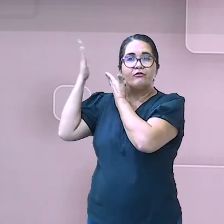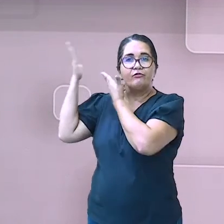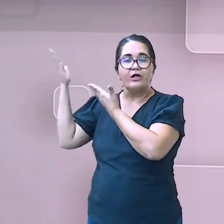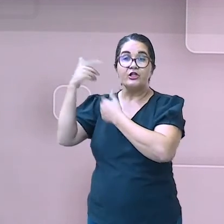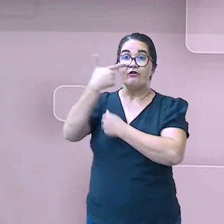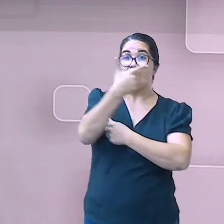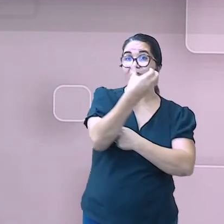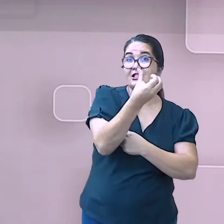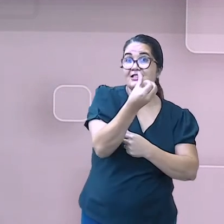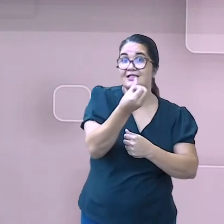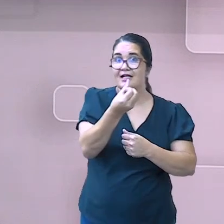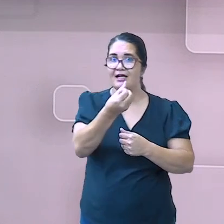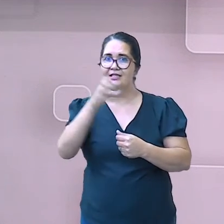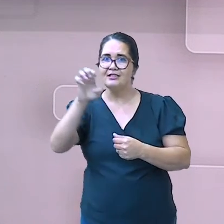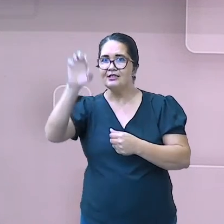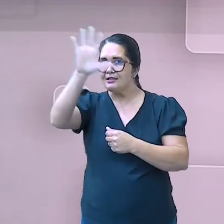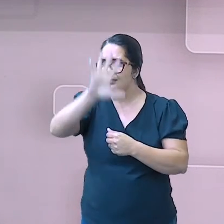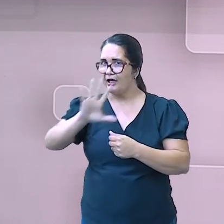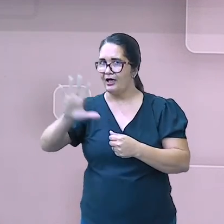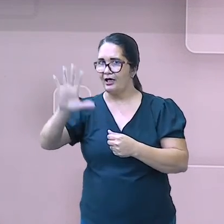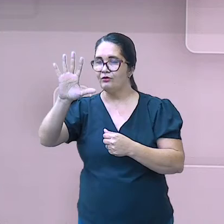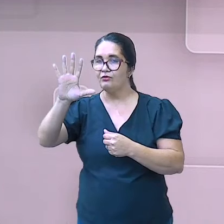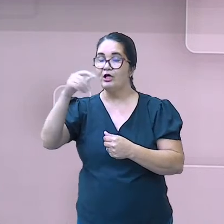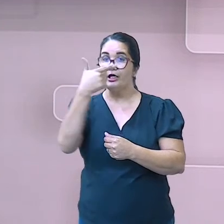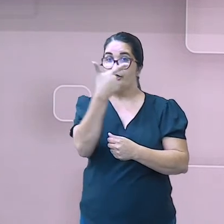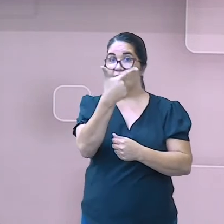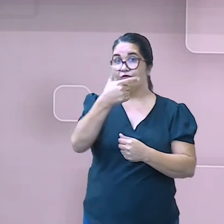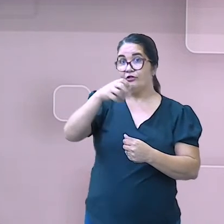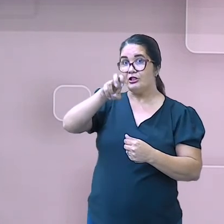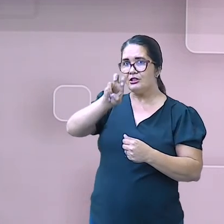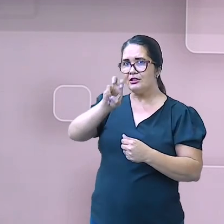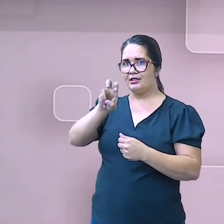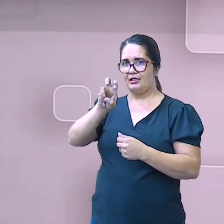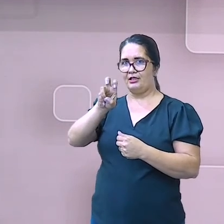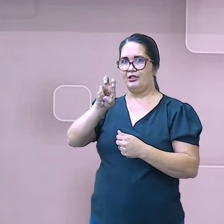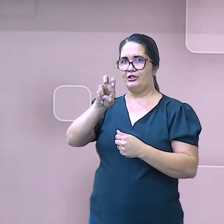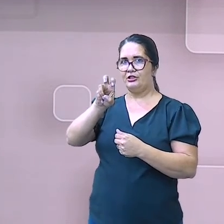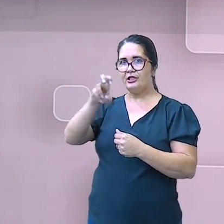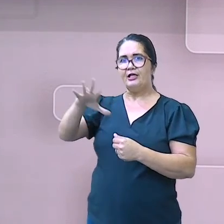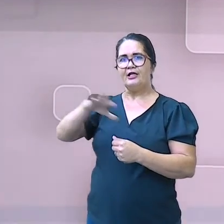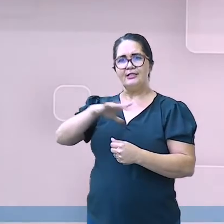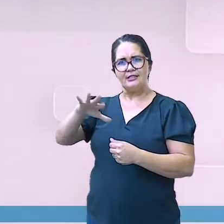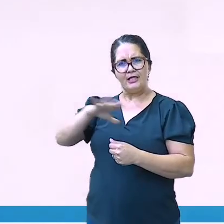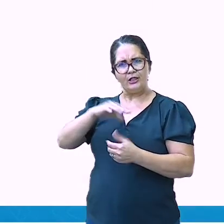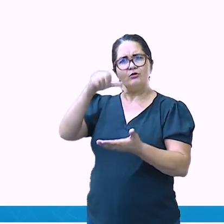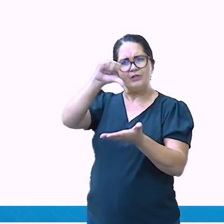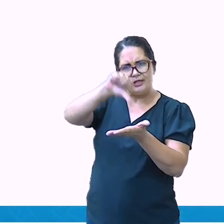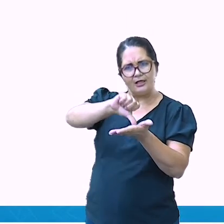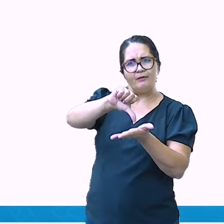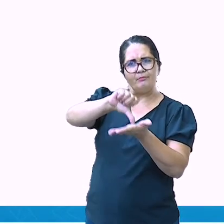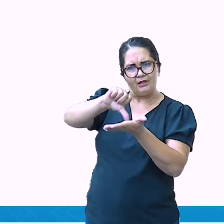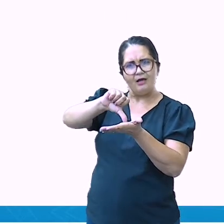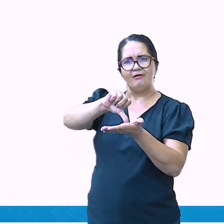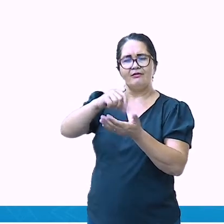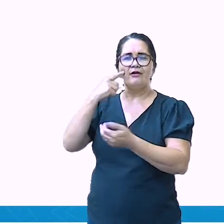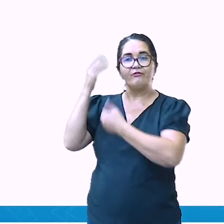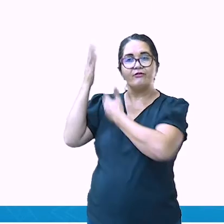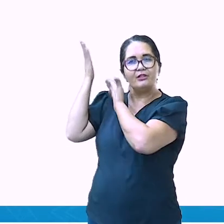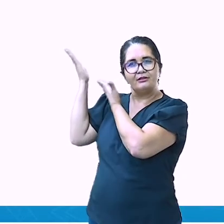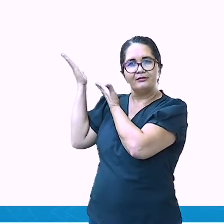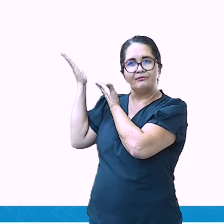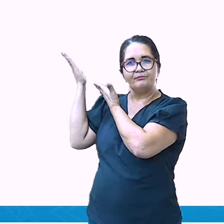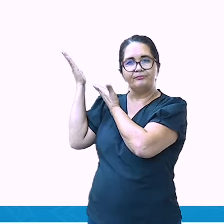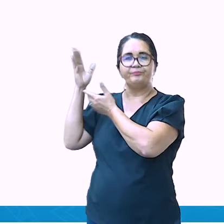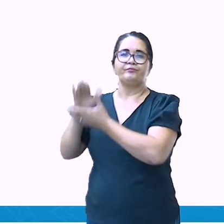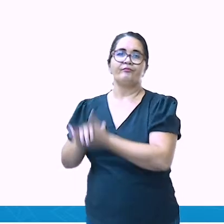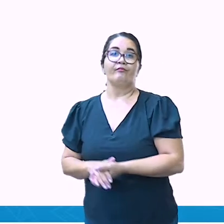e 27 capitais. Então, eu vou falar para você cada estado e cada capital.